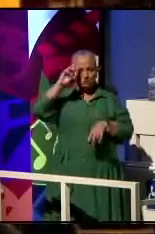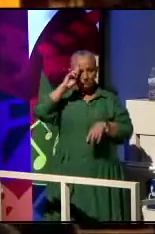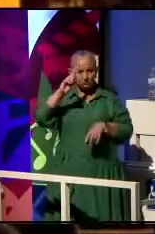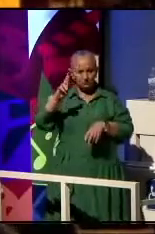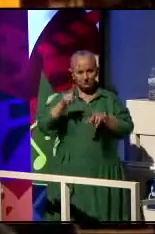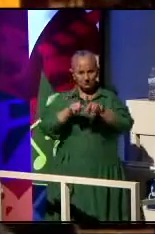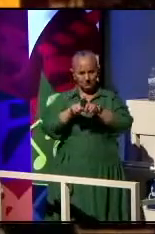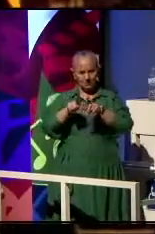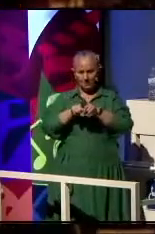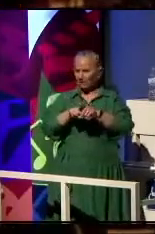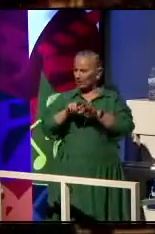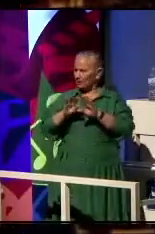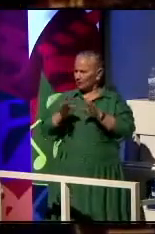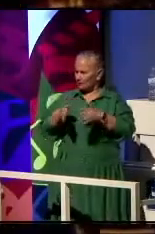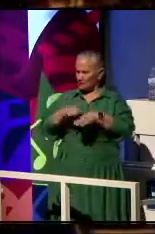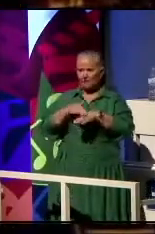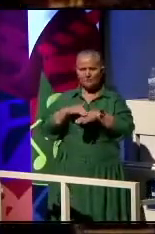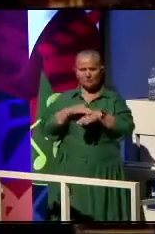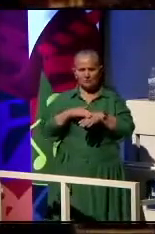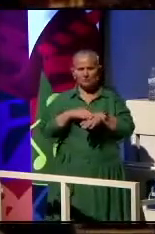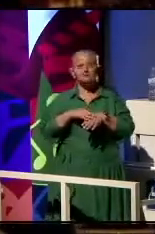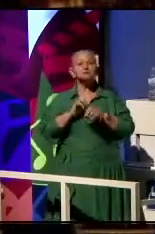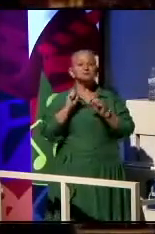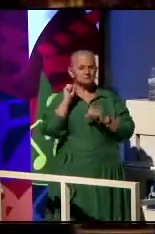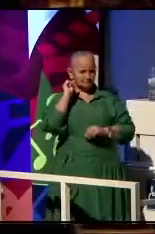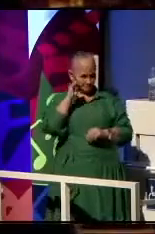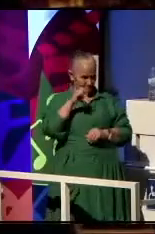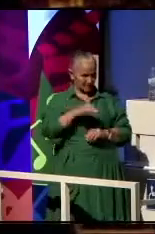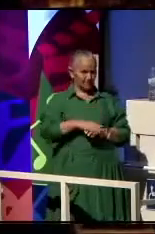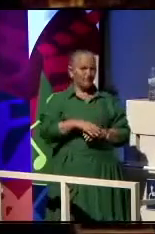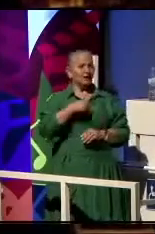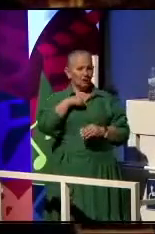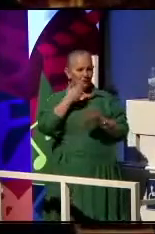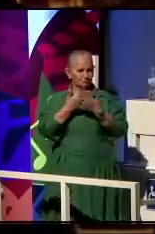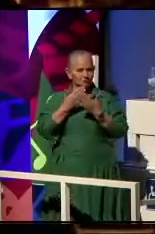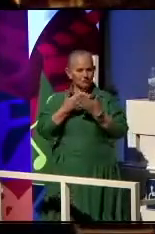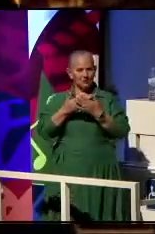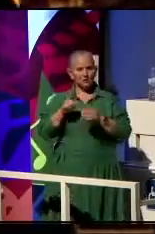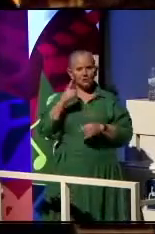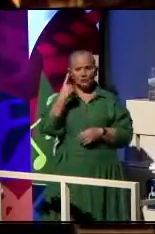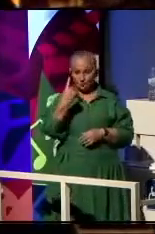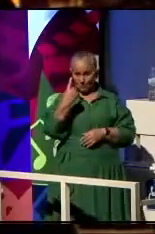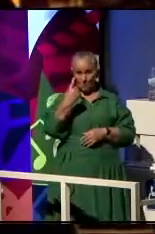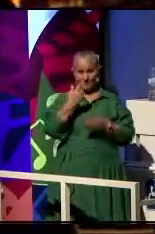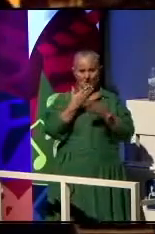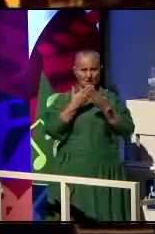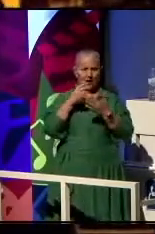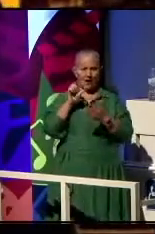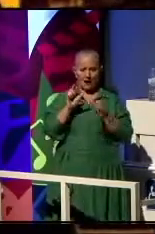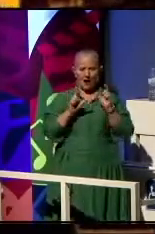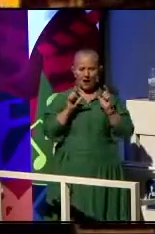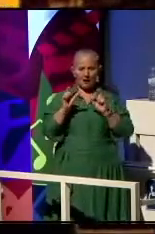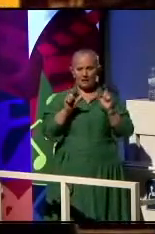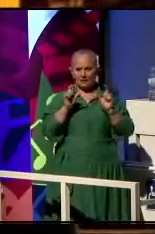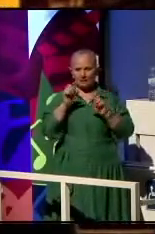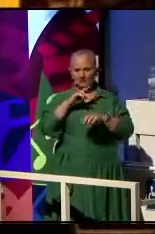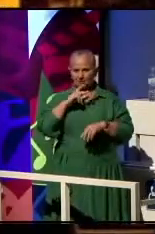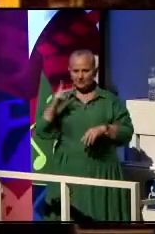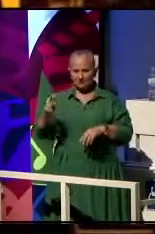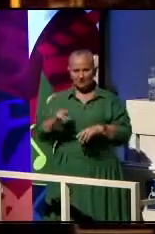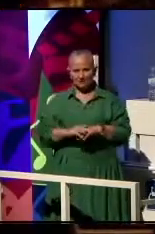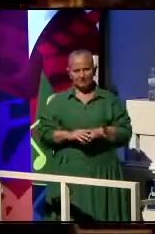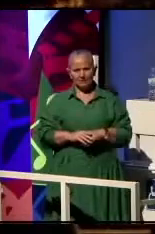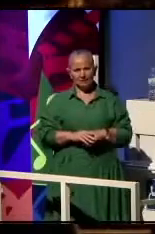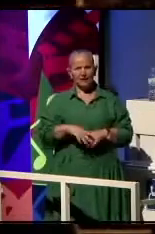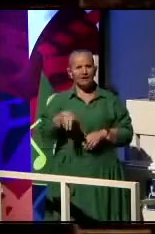Ou... Sim, ele é professor no UFMG. Eu assisti uma aula dele, né? A gente conversou, inclusive, ele tem um